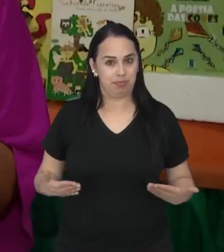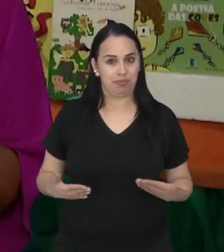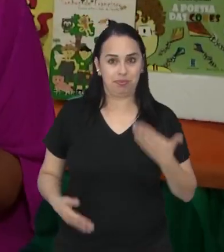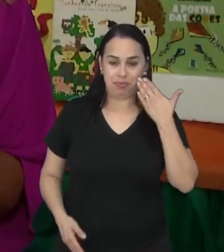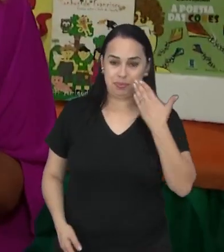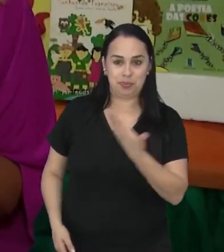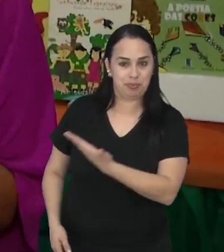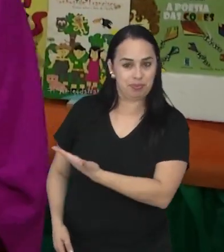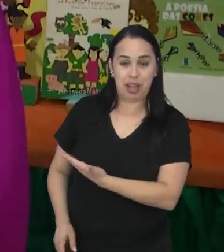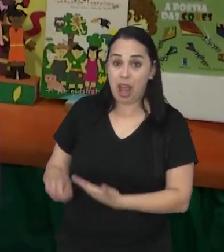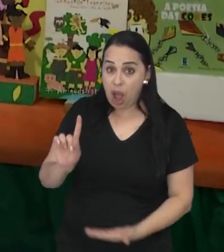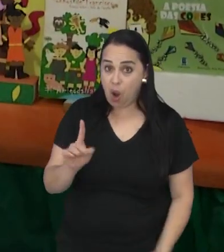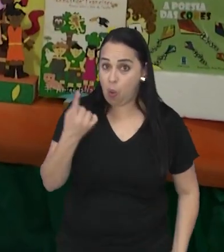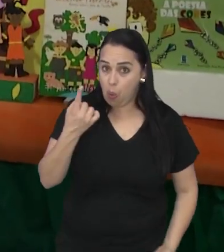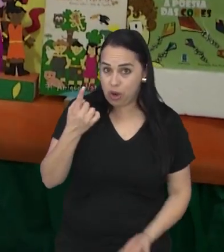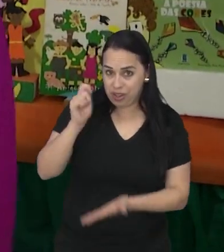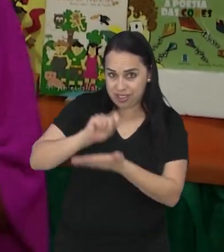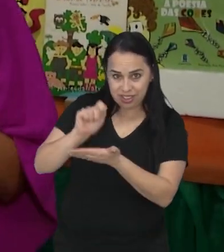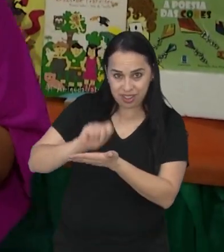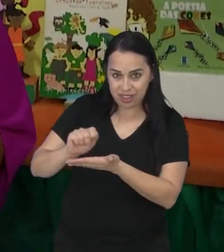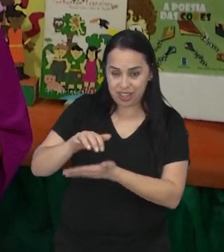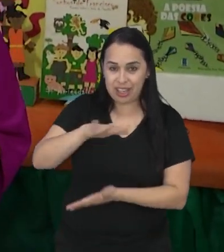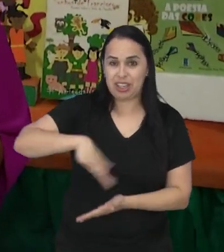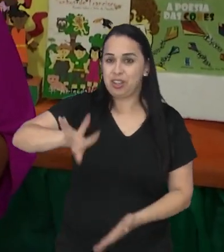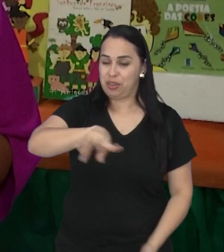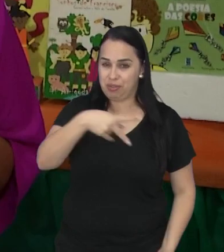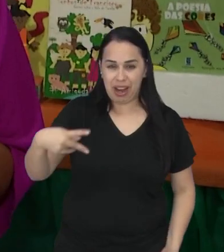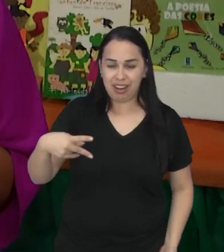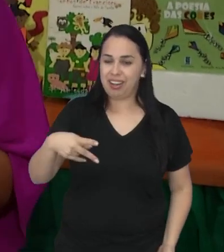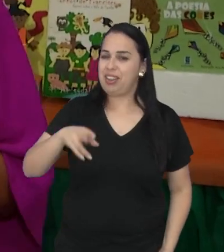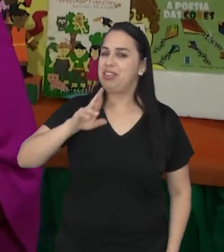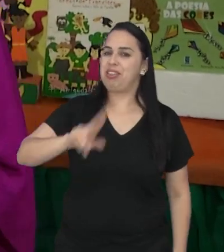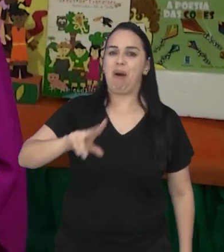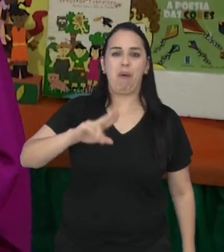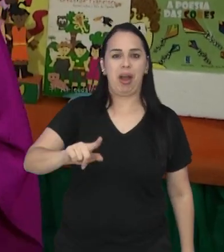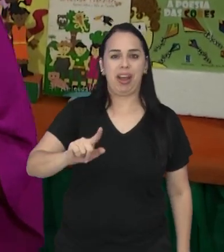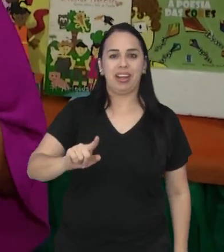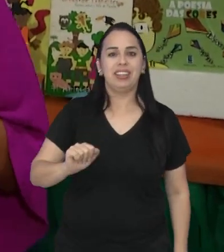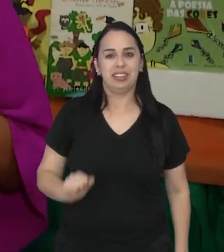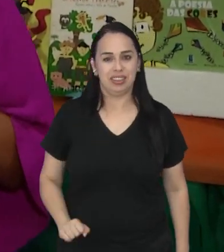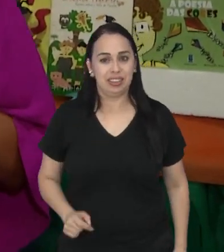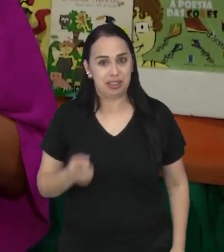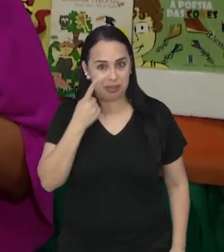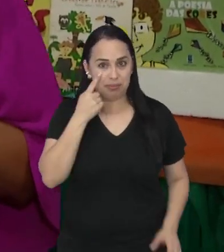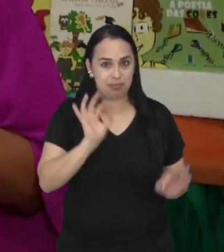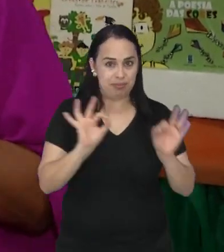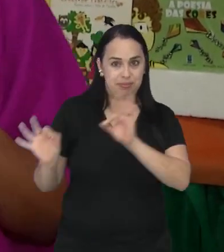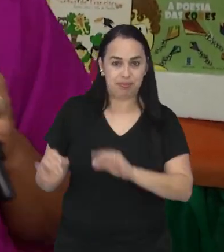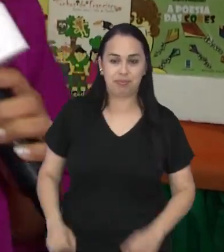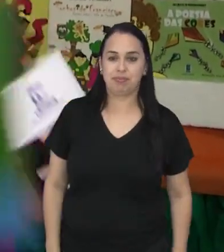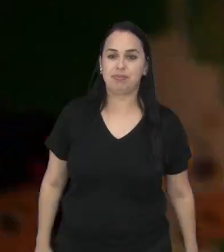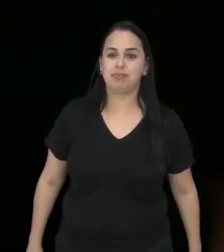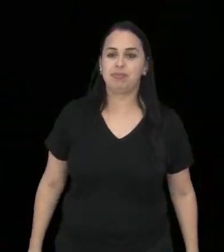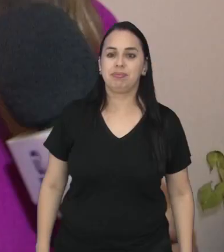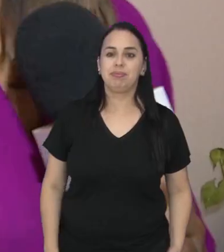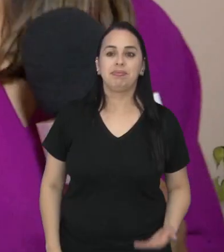E o Marcelo não é o único escritor do Vale do Paraíba que incentiva a literatura infantil. Quer ver só?